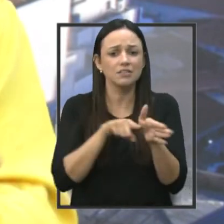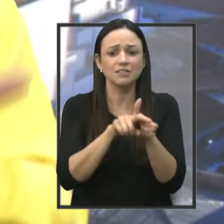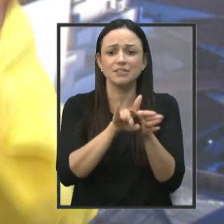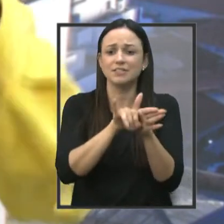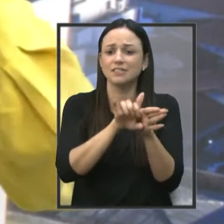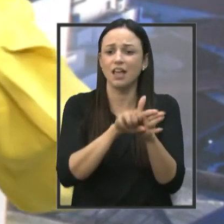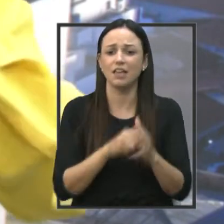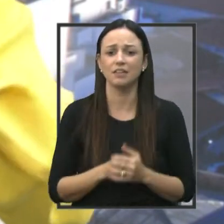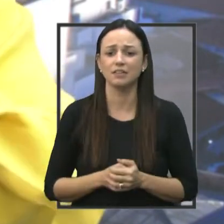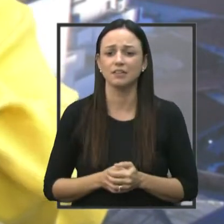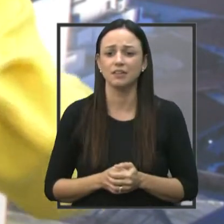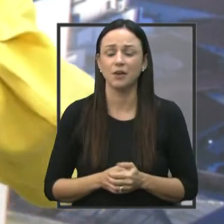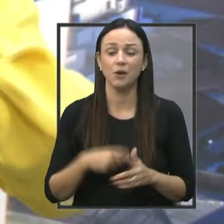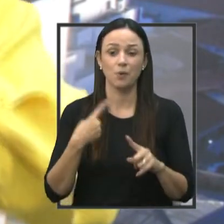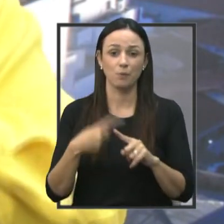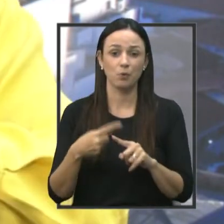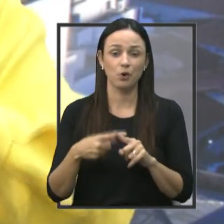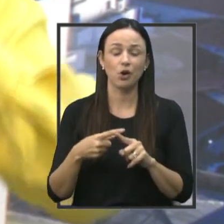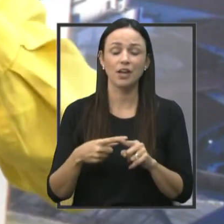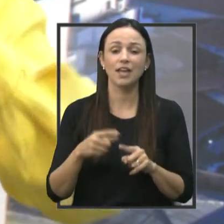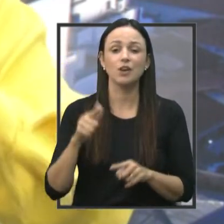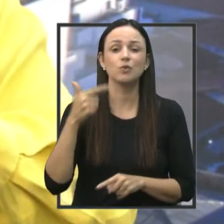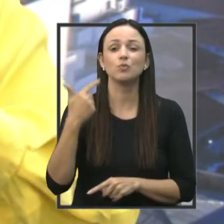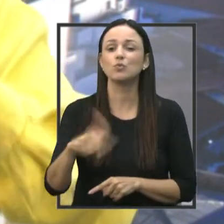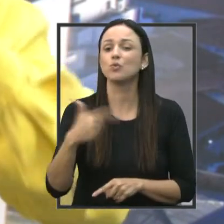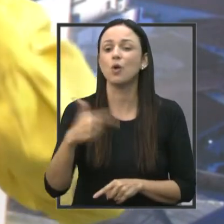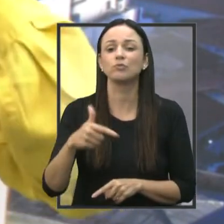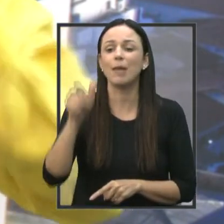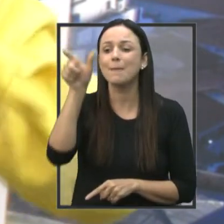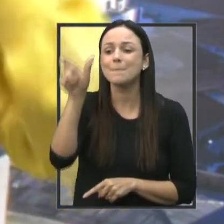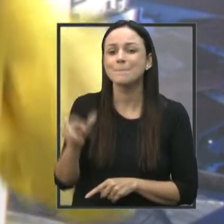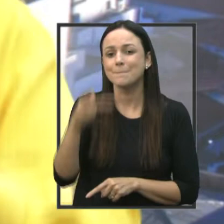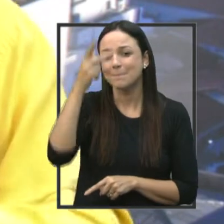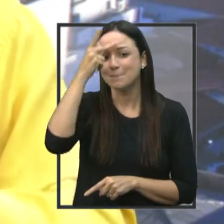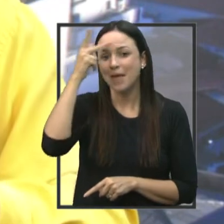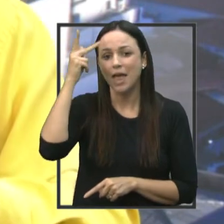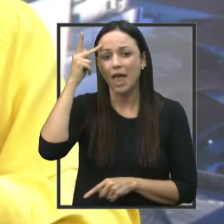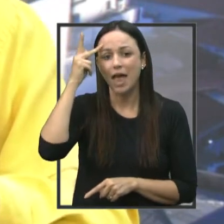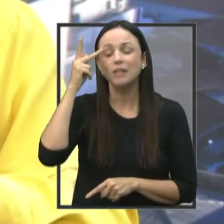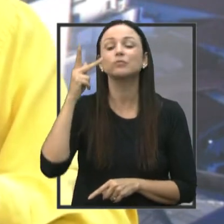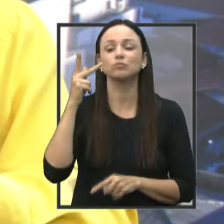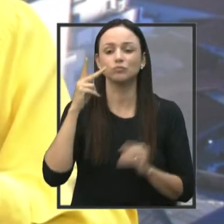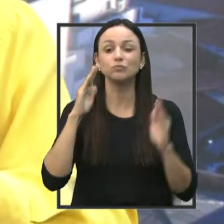quê? Porque não existe pessoas com o mesmo ideal.